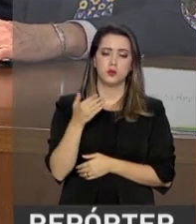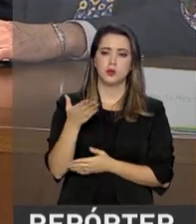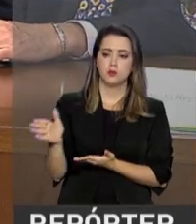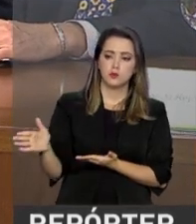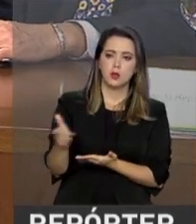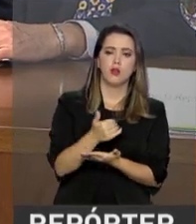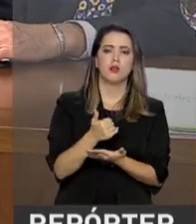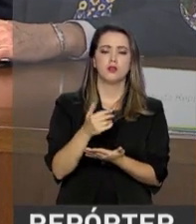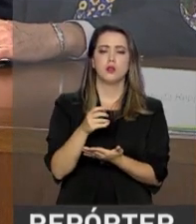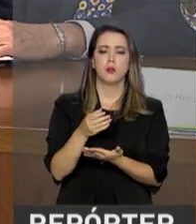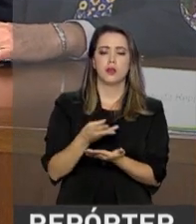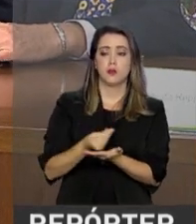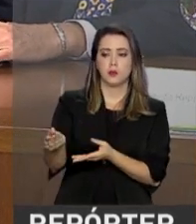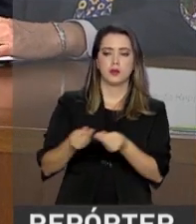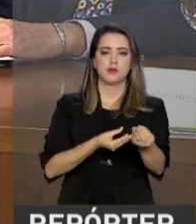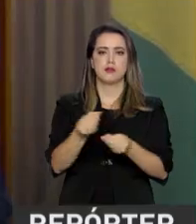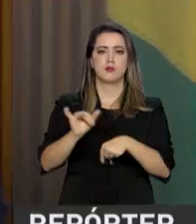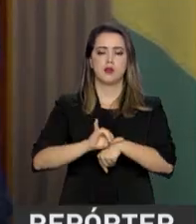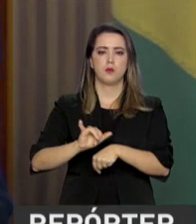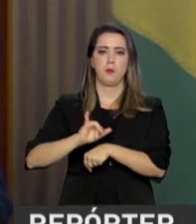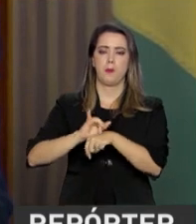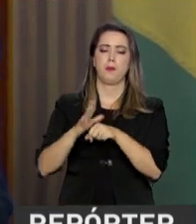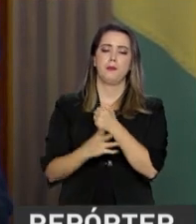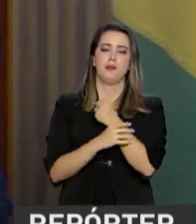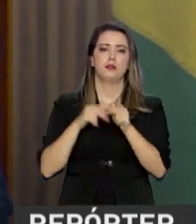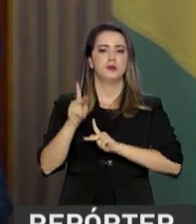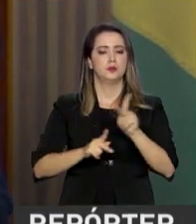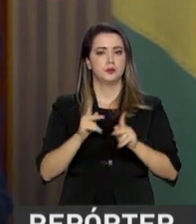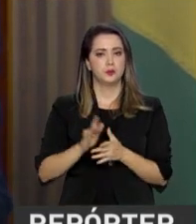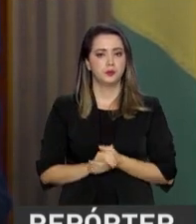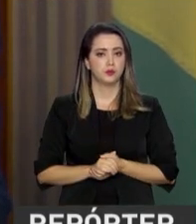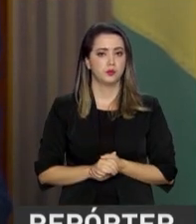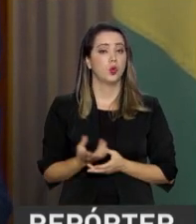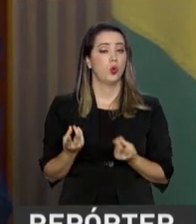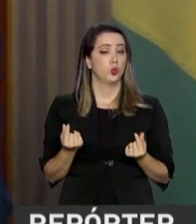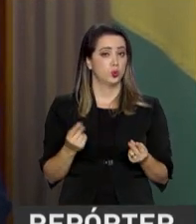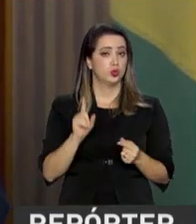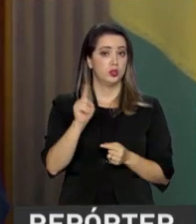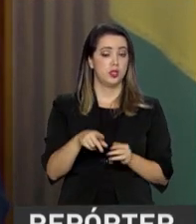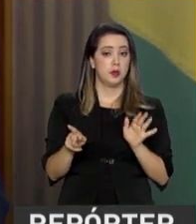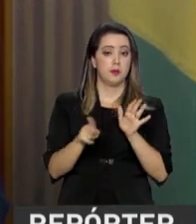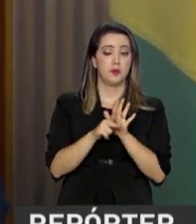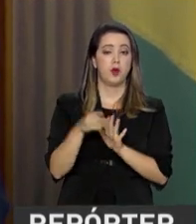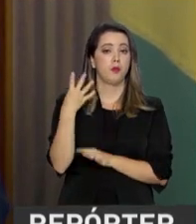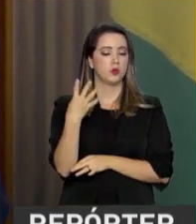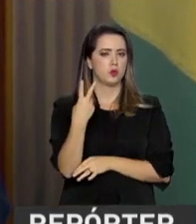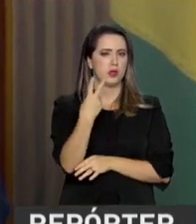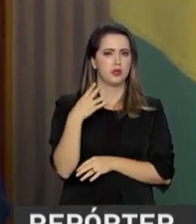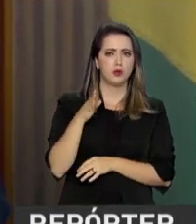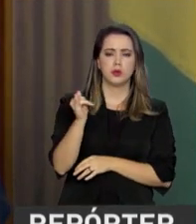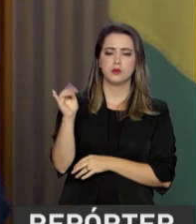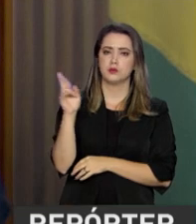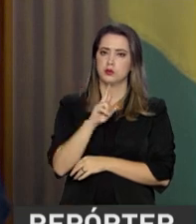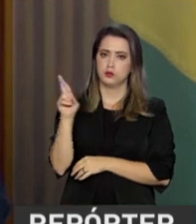capitais e regiões metropolitanas investir em segurança pública o montante faz parte dos 42 bilhões